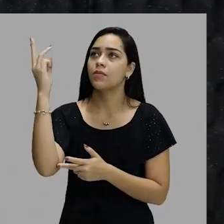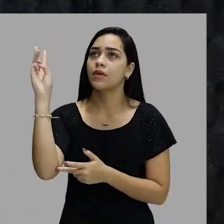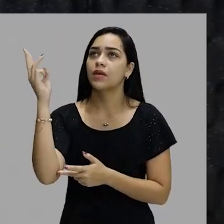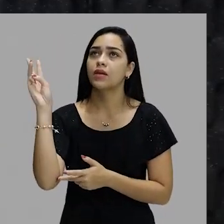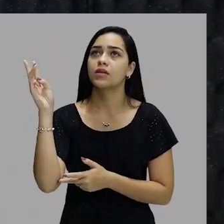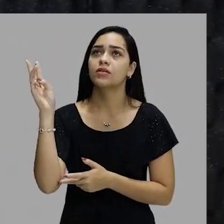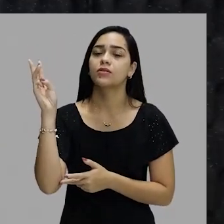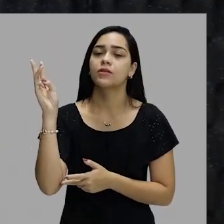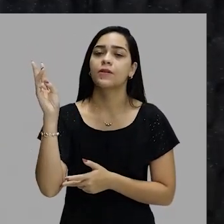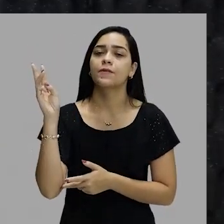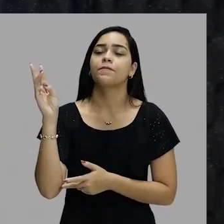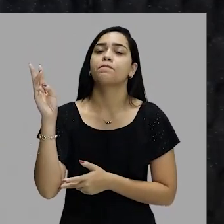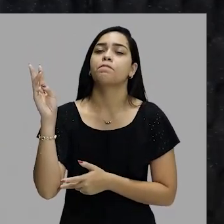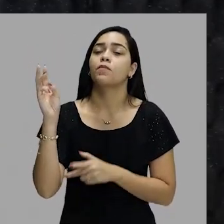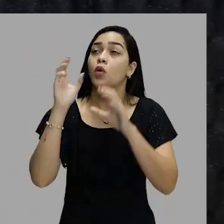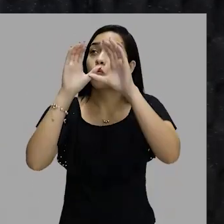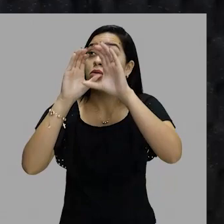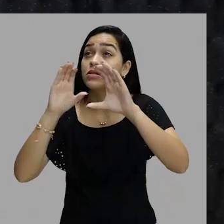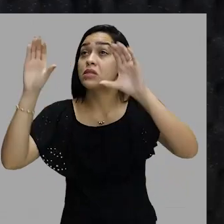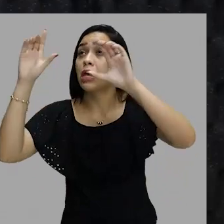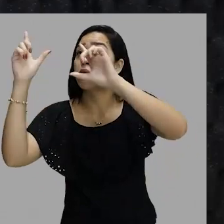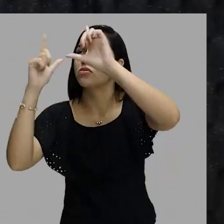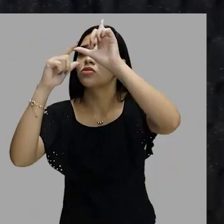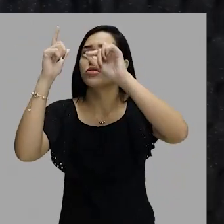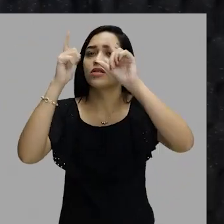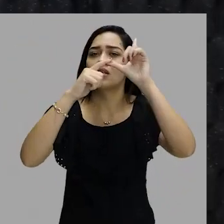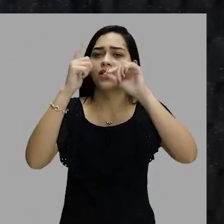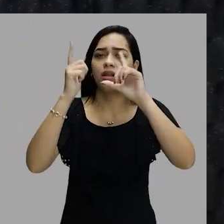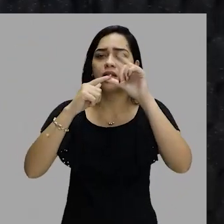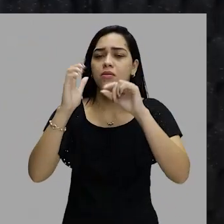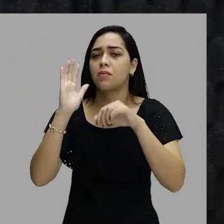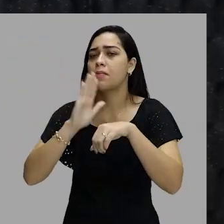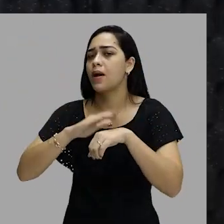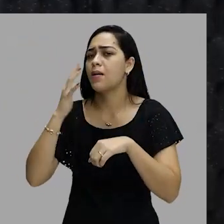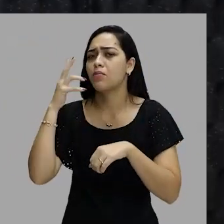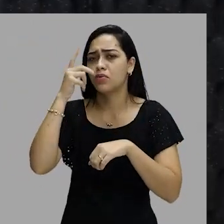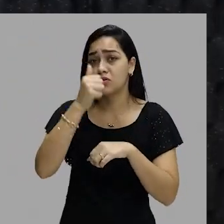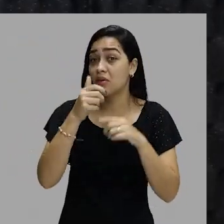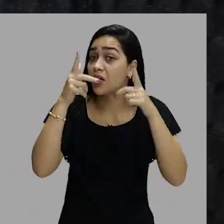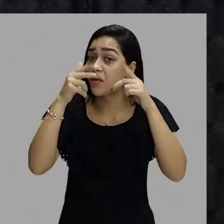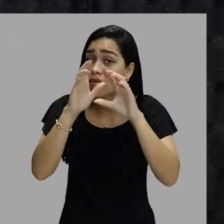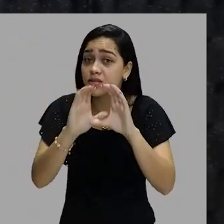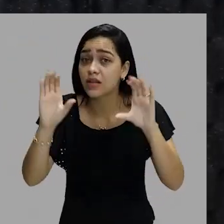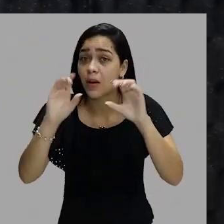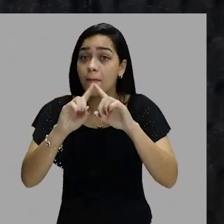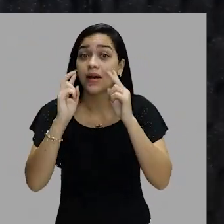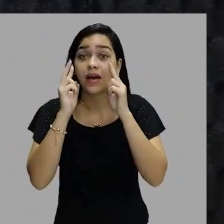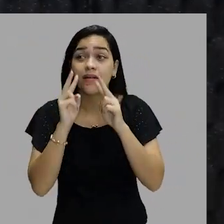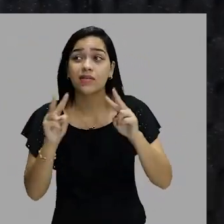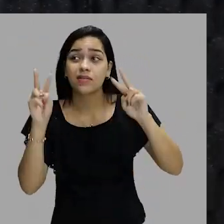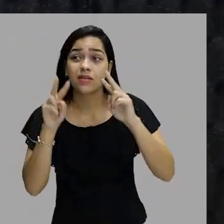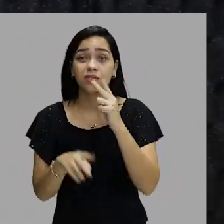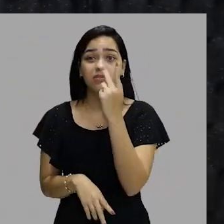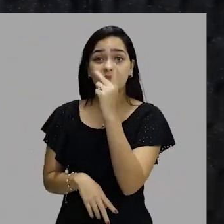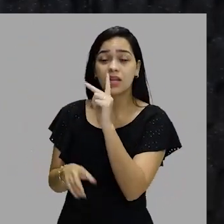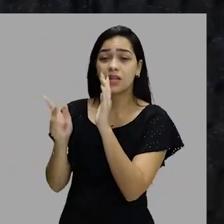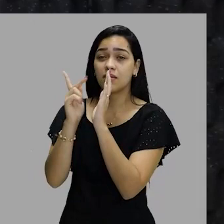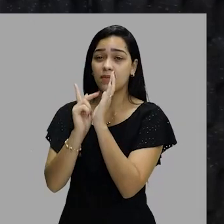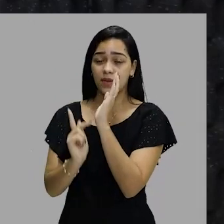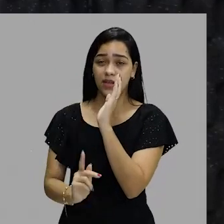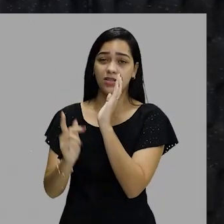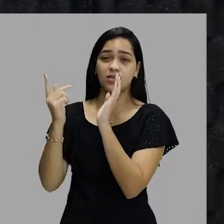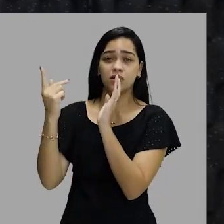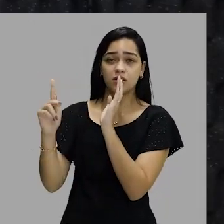palmeiras, certo? O céu é mais estrelado, o céu daqui é mais bonito. Gente, é o mesmo céu, mas a visão dele, a visão